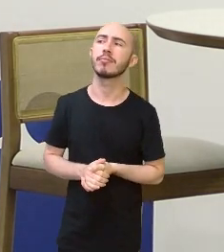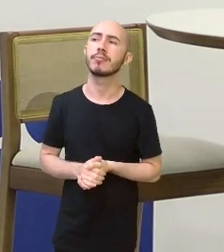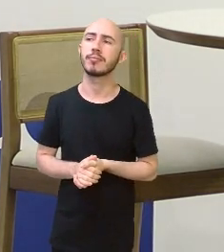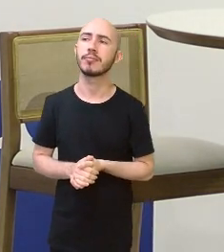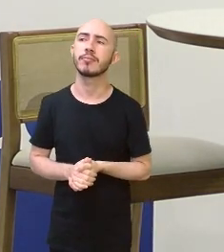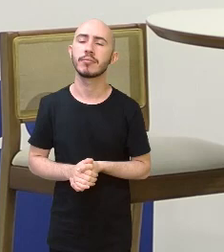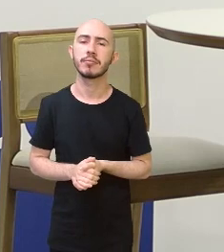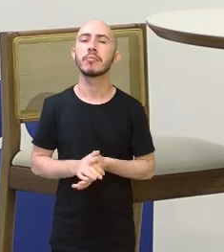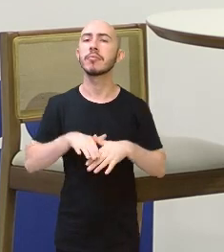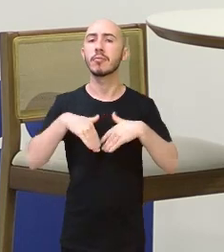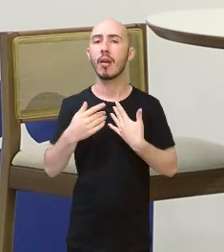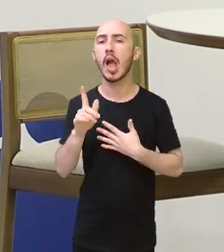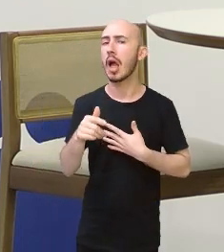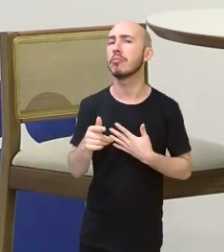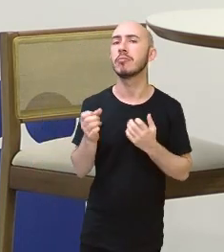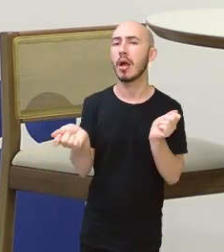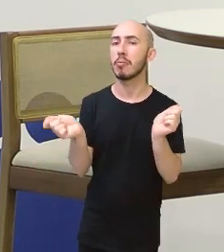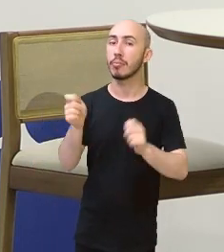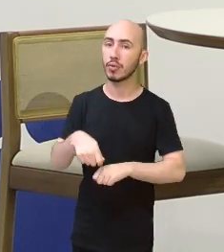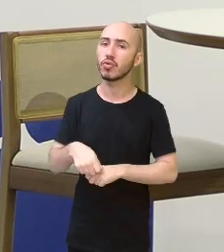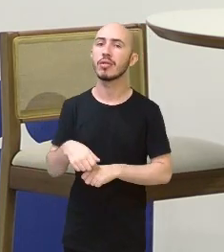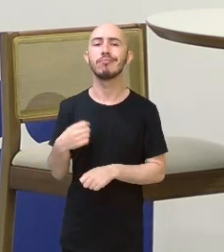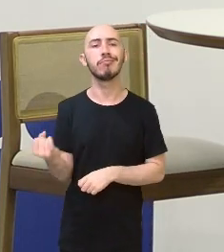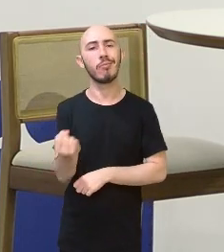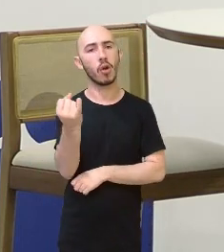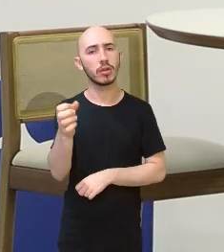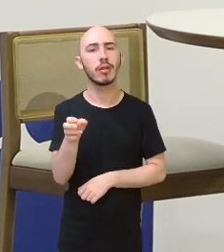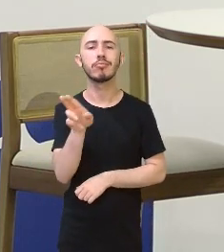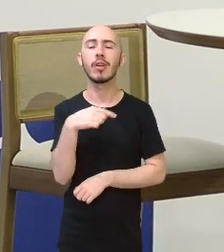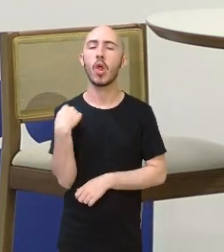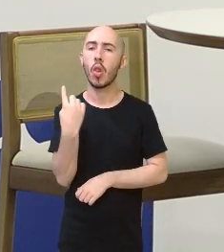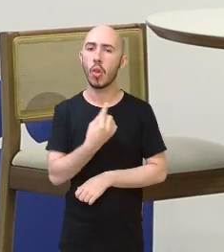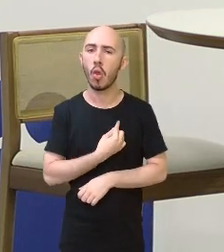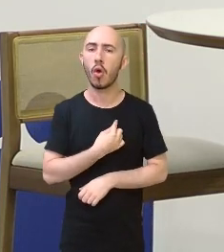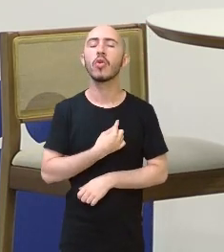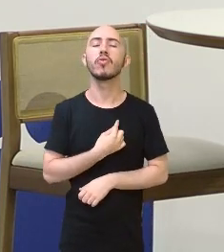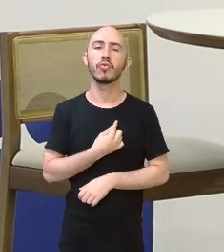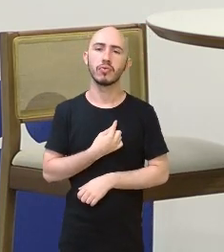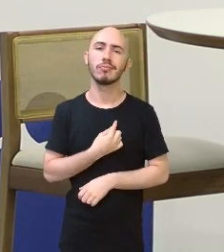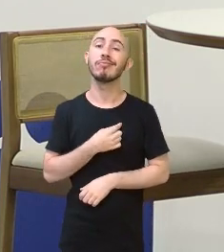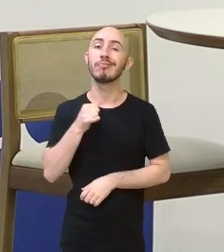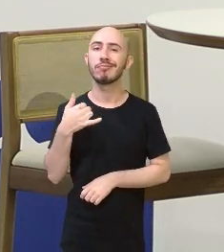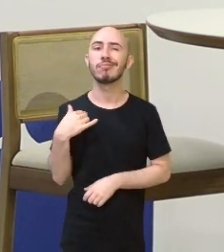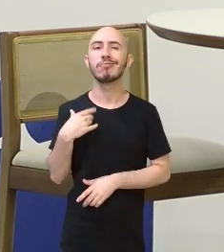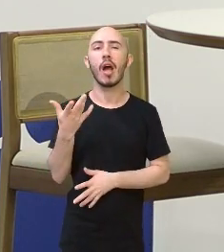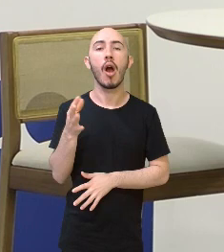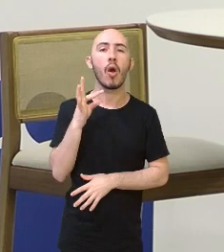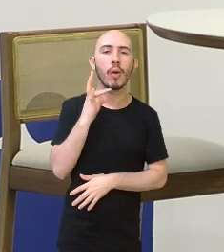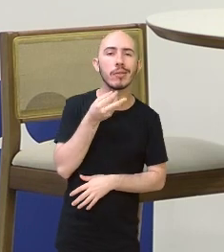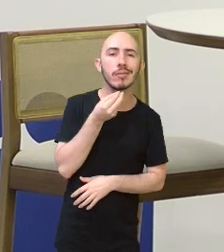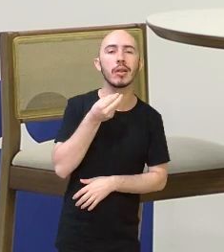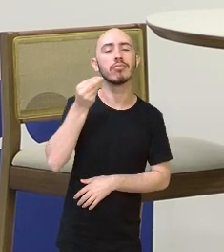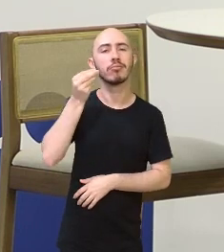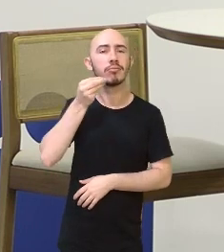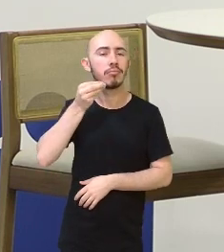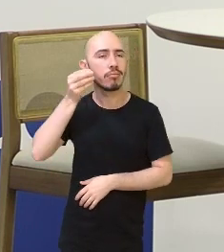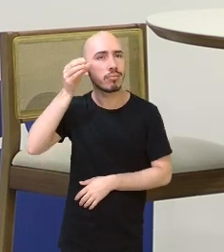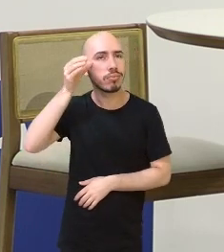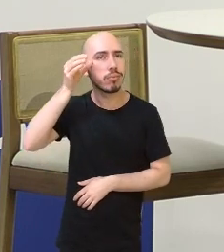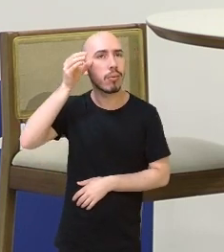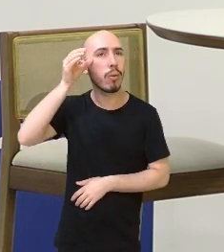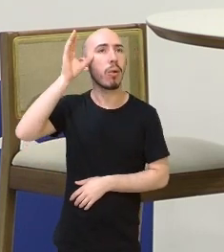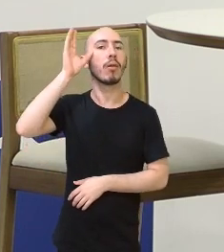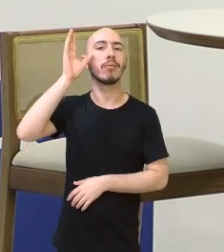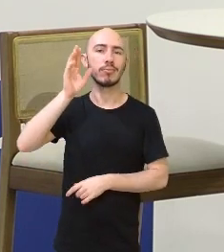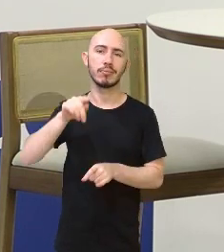são instrumentos muito importantes para a gente que quer adquirir conhecimento, tá?